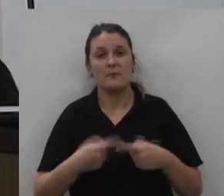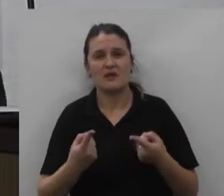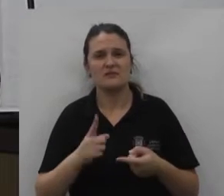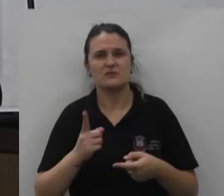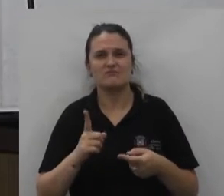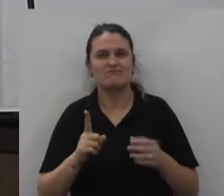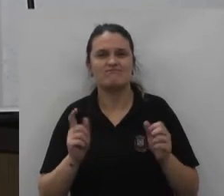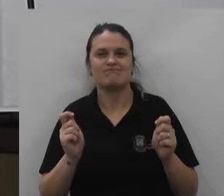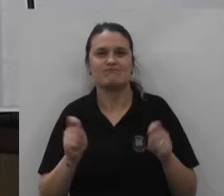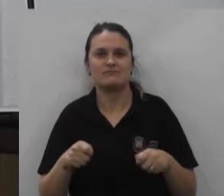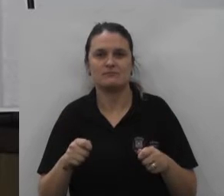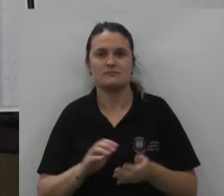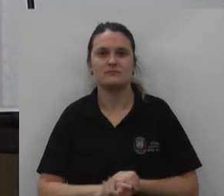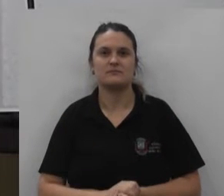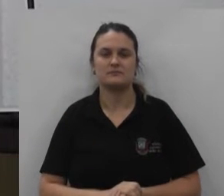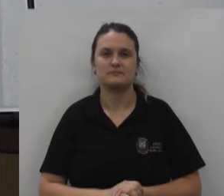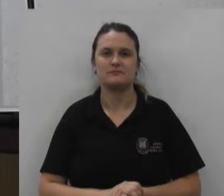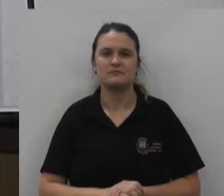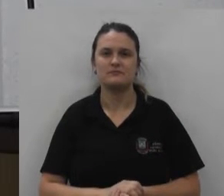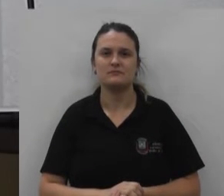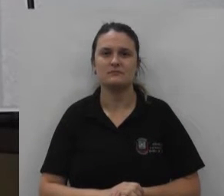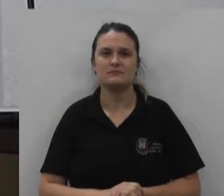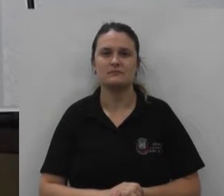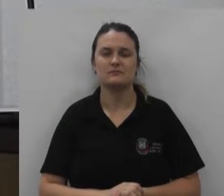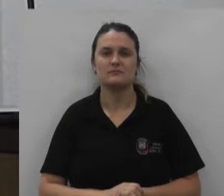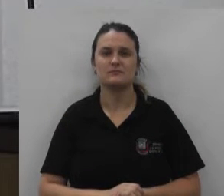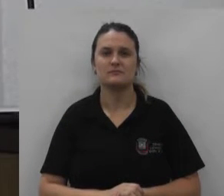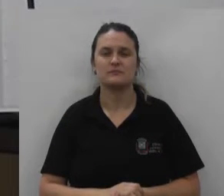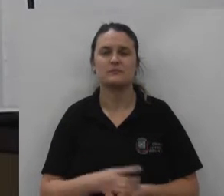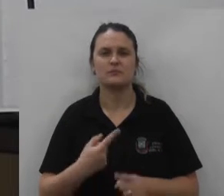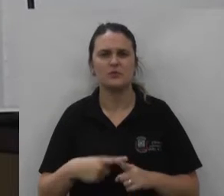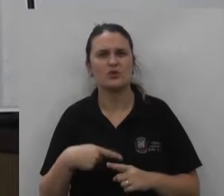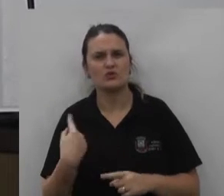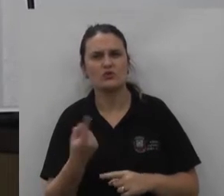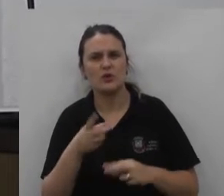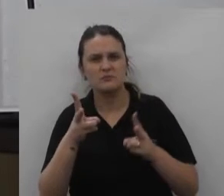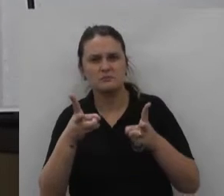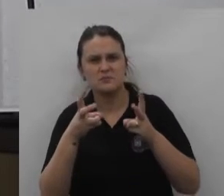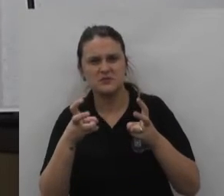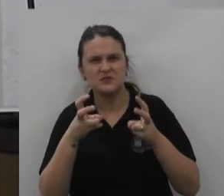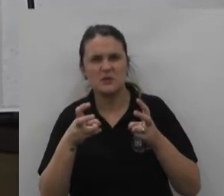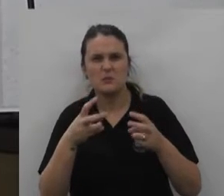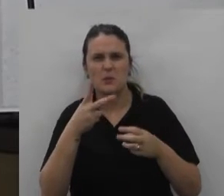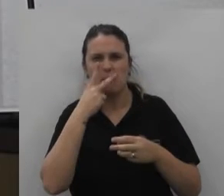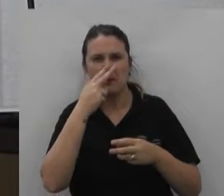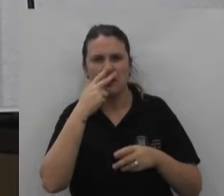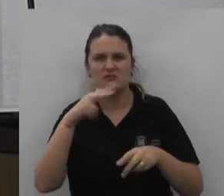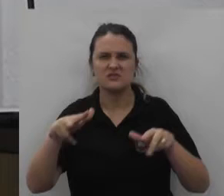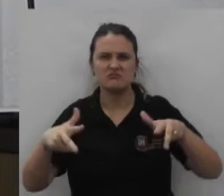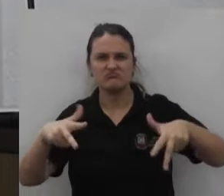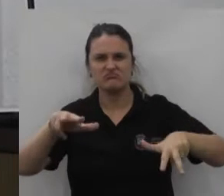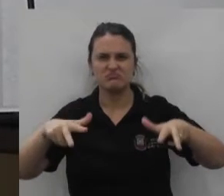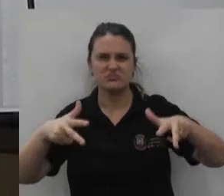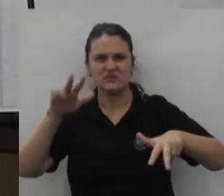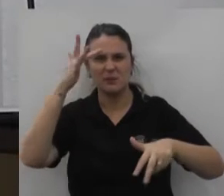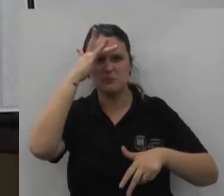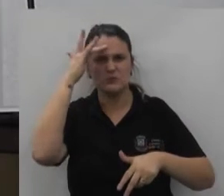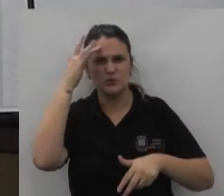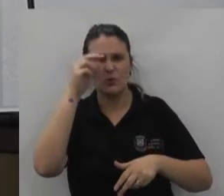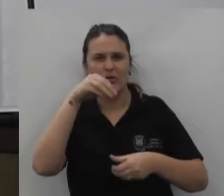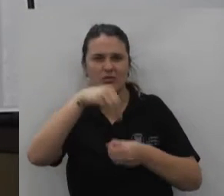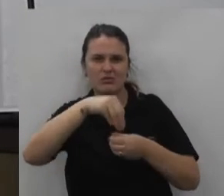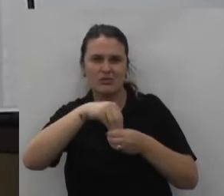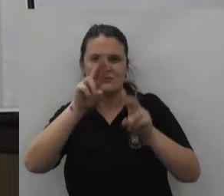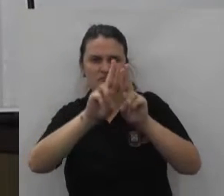Mas isso não é permitido. Não é. Nós já vemos massas de manobra sendo utilizado